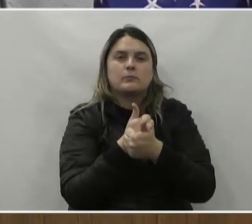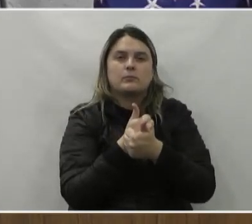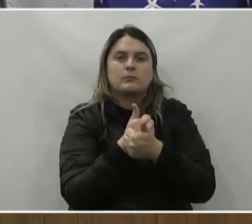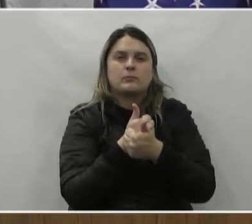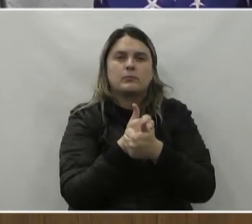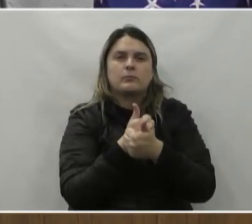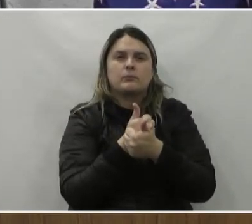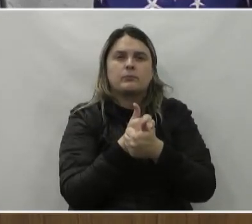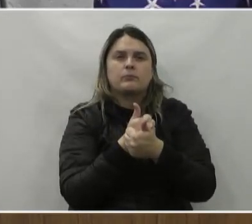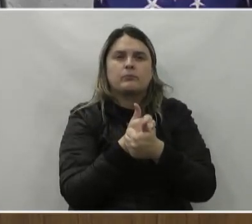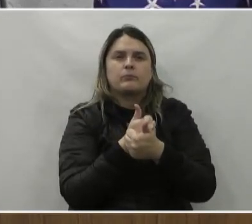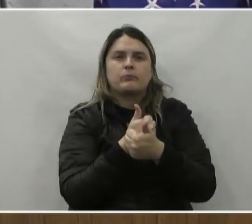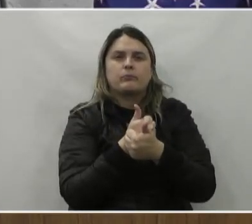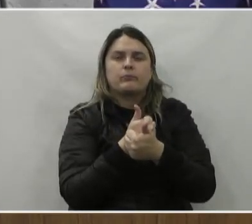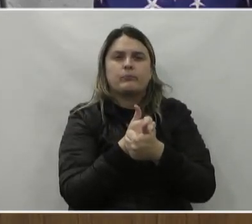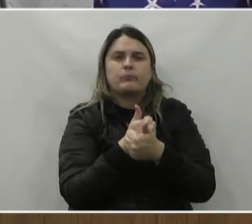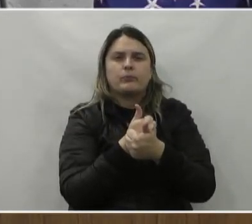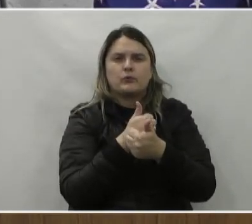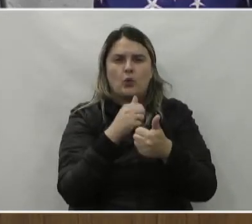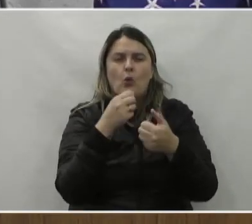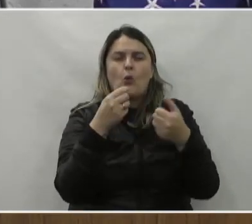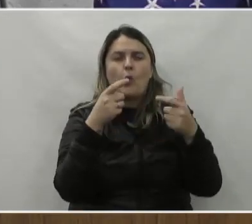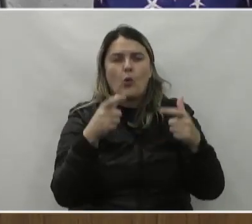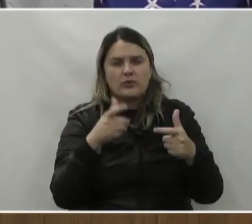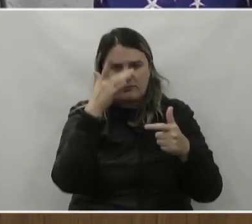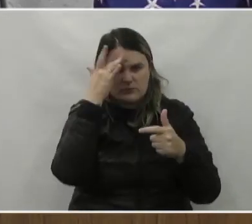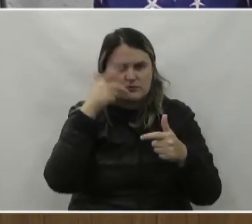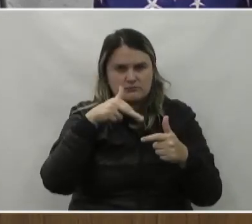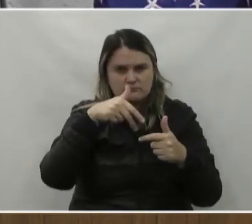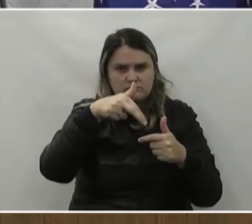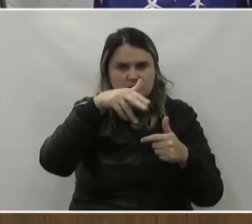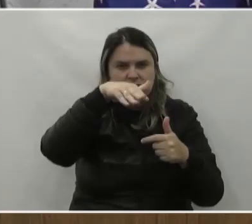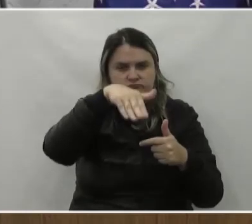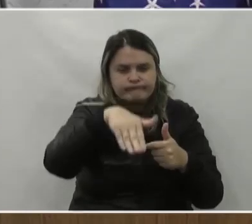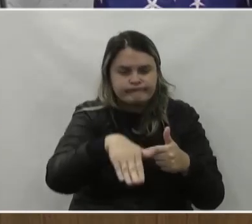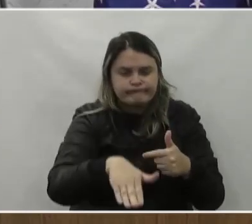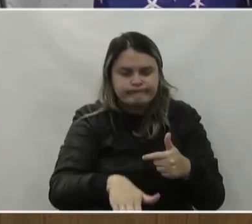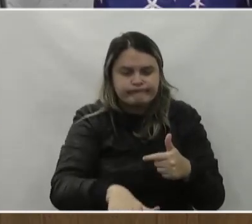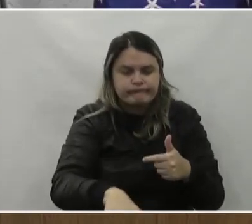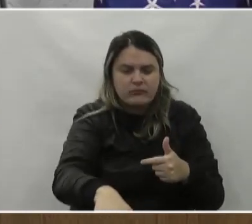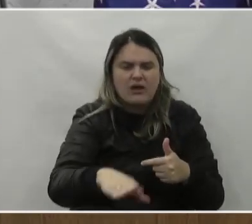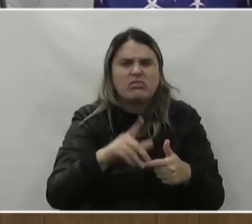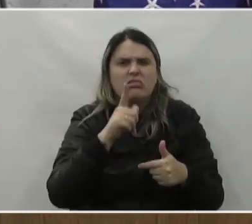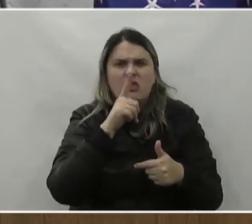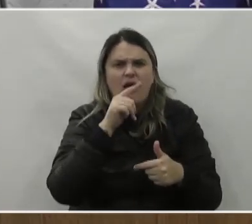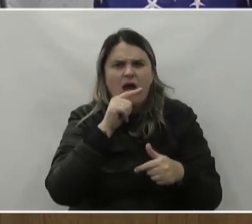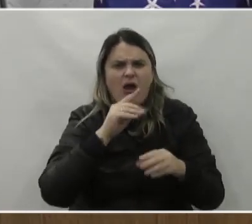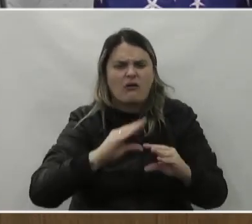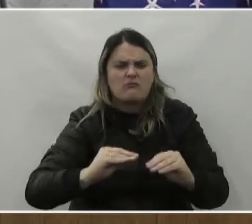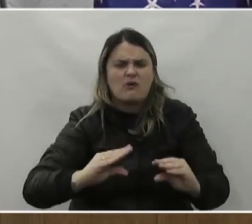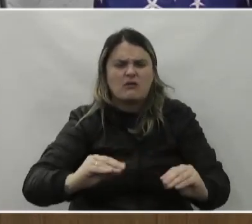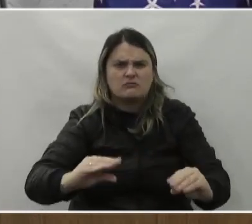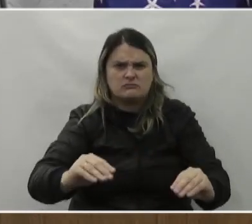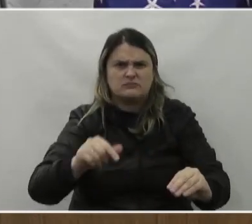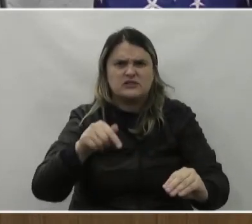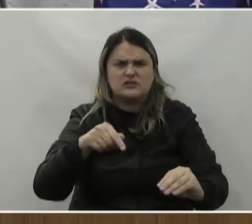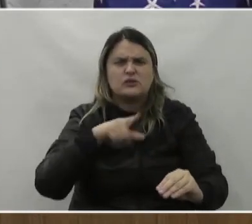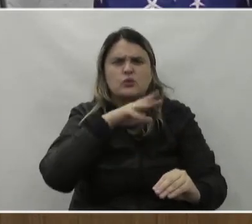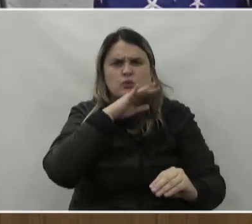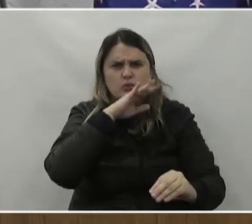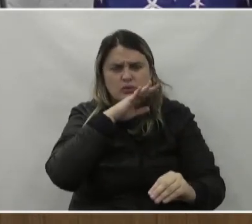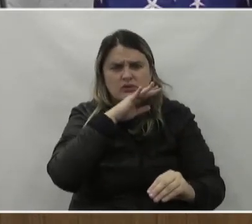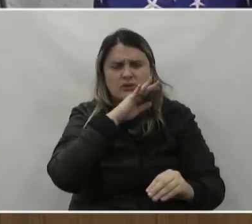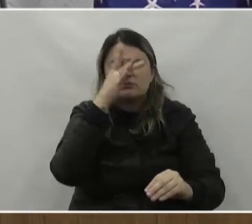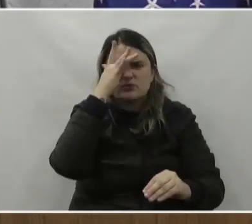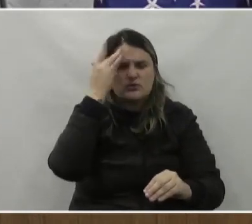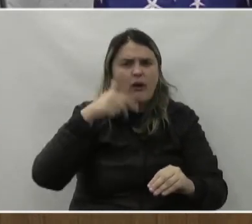desnível e acúmulo de água devido à presença apenas de grama no local. Justificativa. O trecho em questão está em